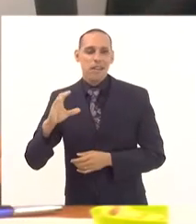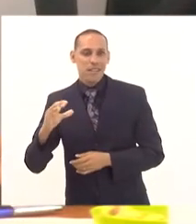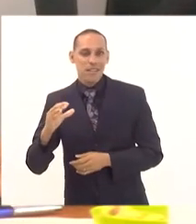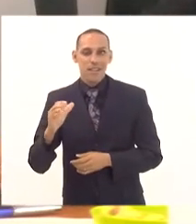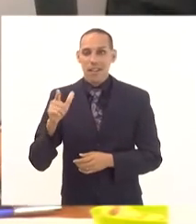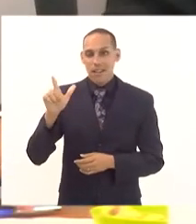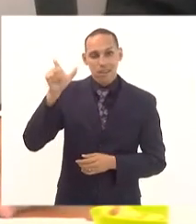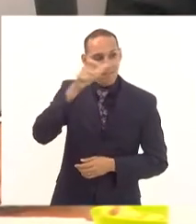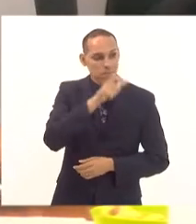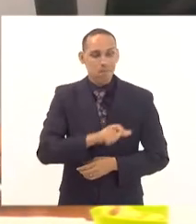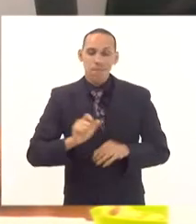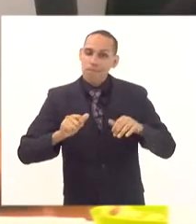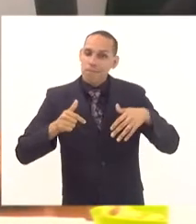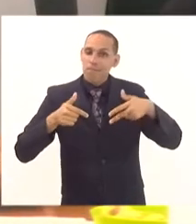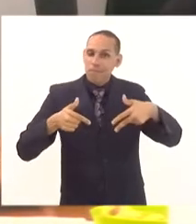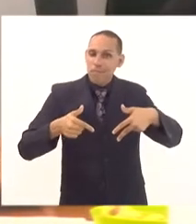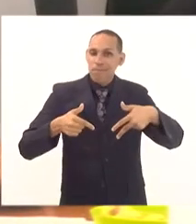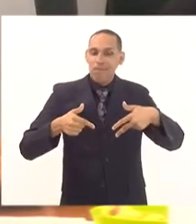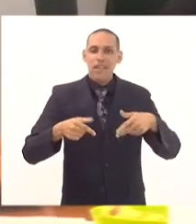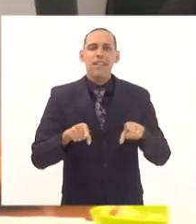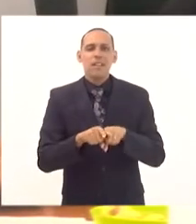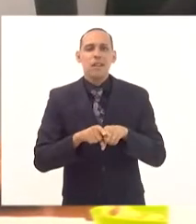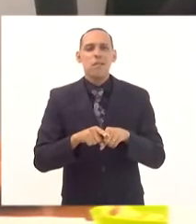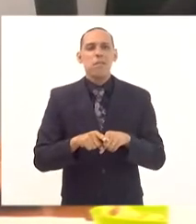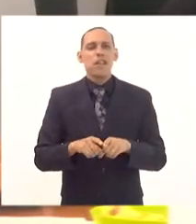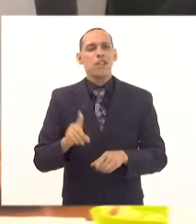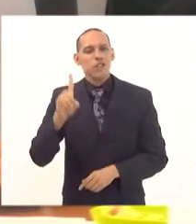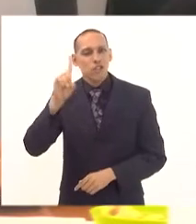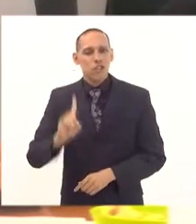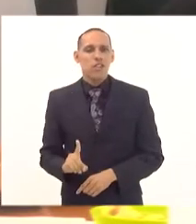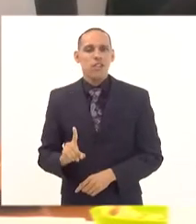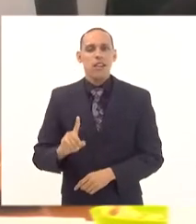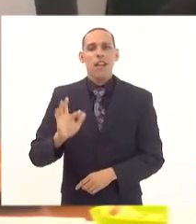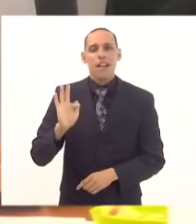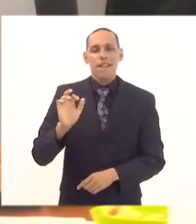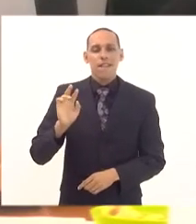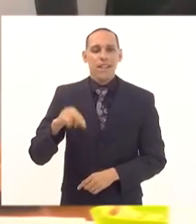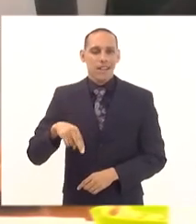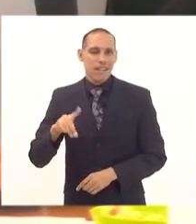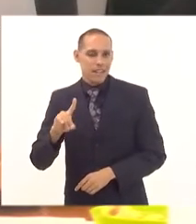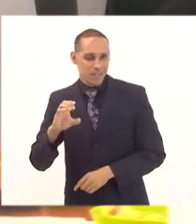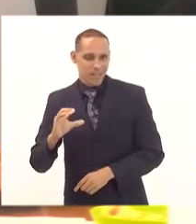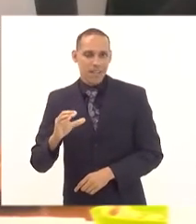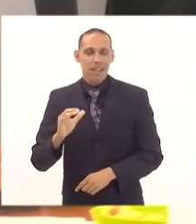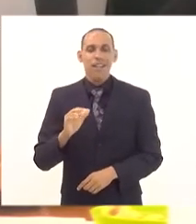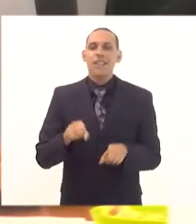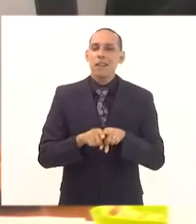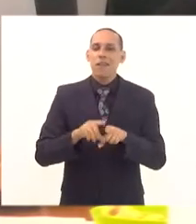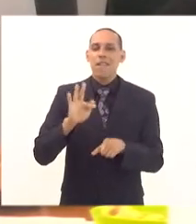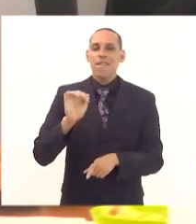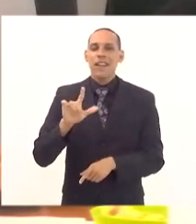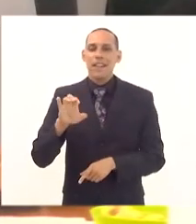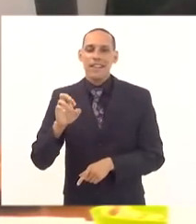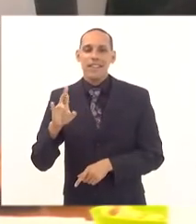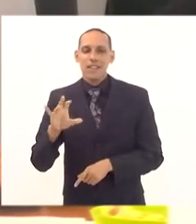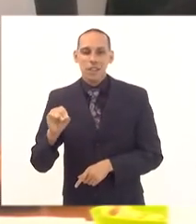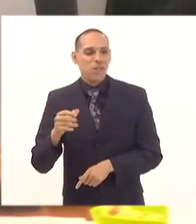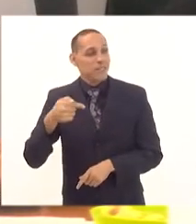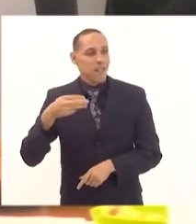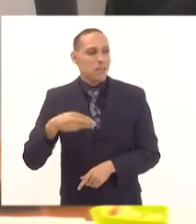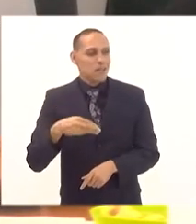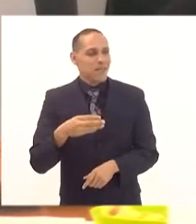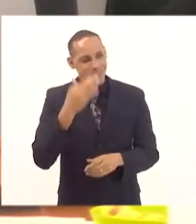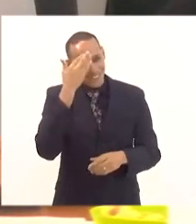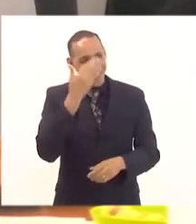ativista dirigente da fmtc da Fairy rio se dispõe de 7 minutos falando obrigada pela sua presença